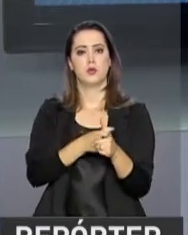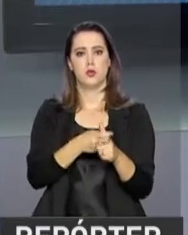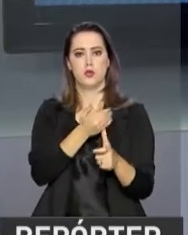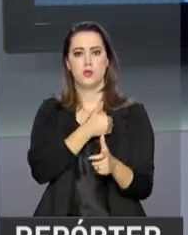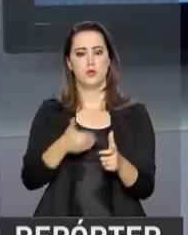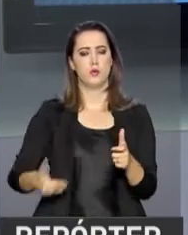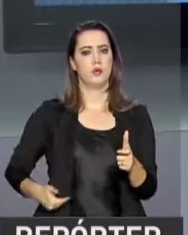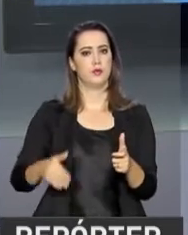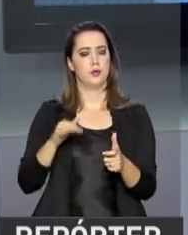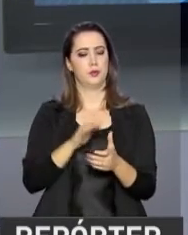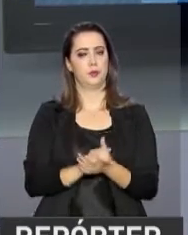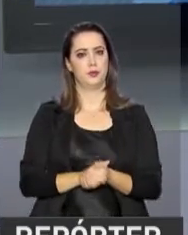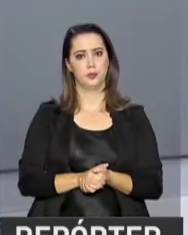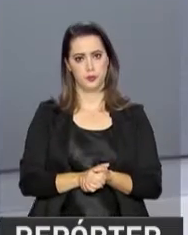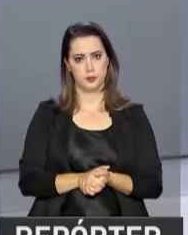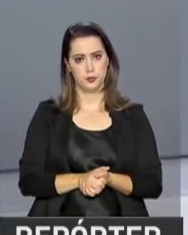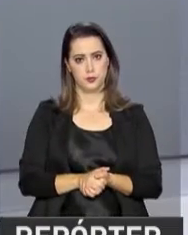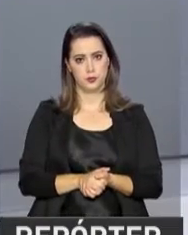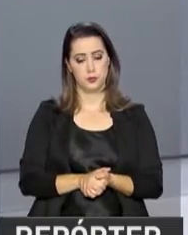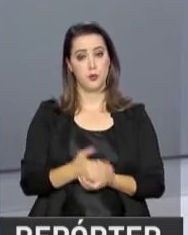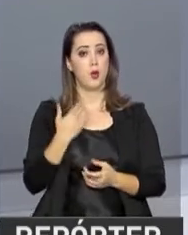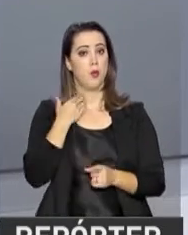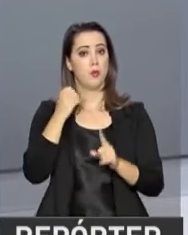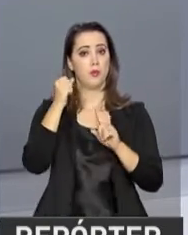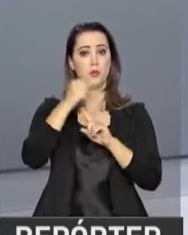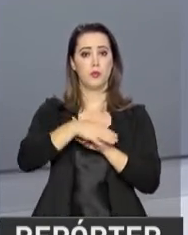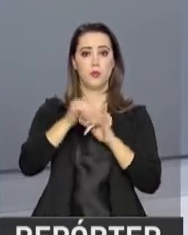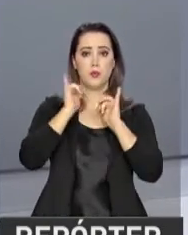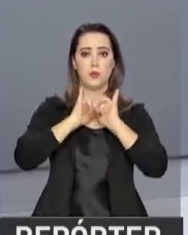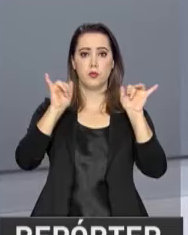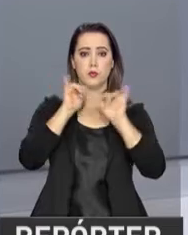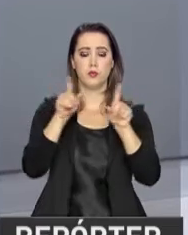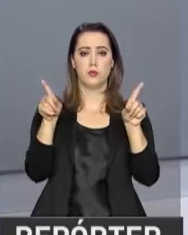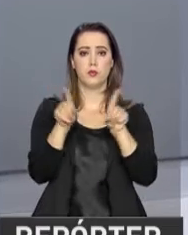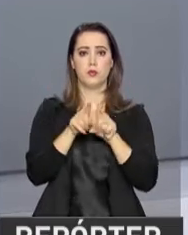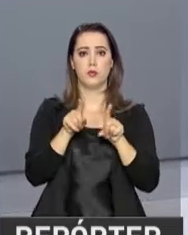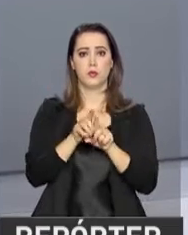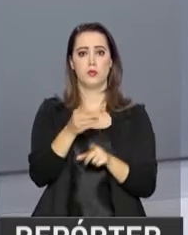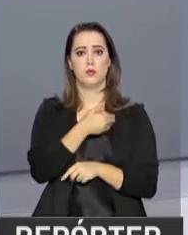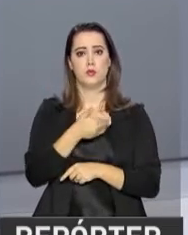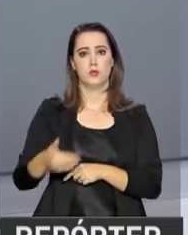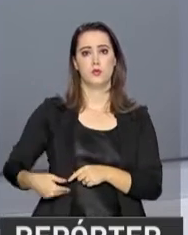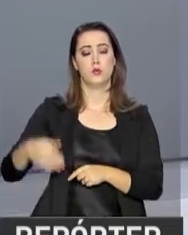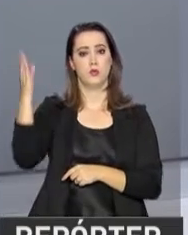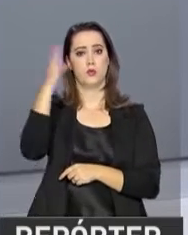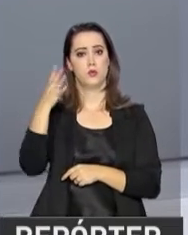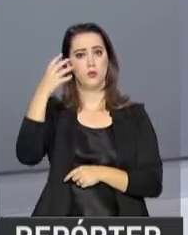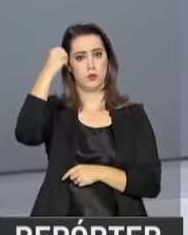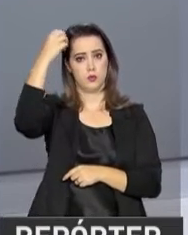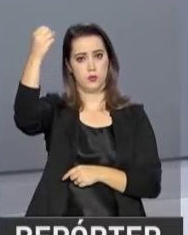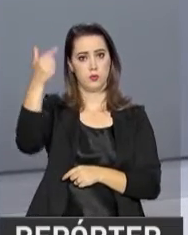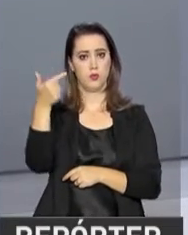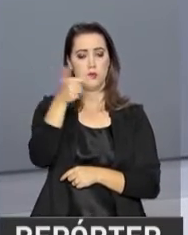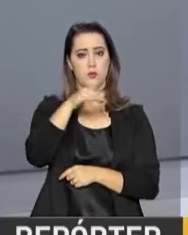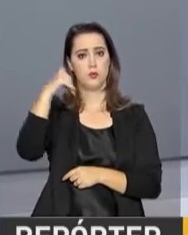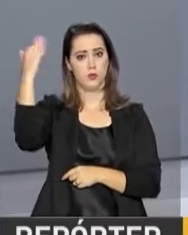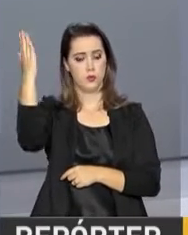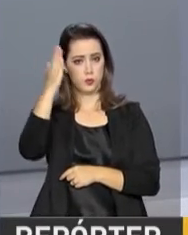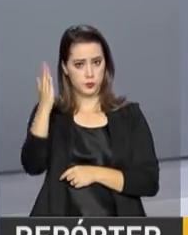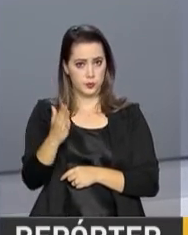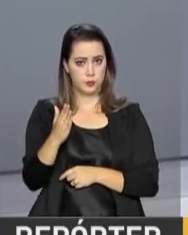nas contas externas este ano e o banco central informou também que os gastos de brasileiros em viagens ao exterior